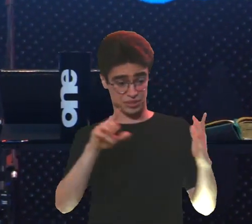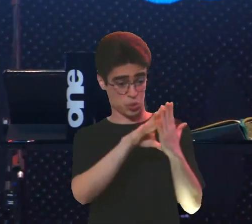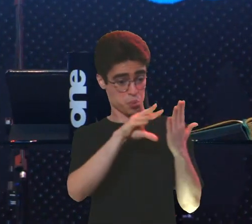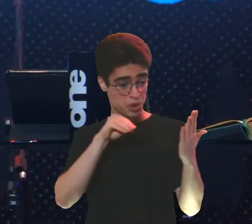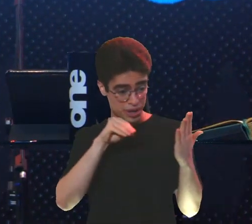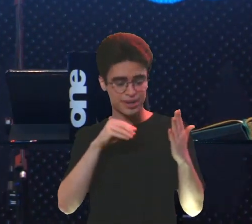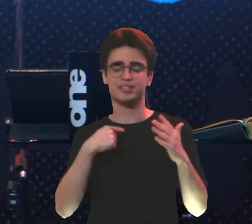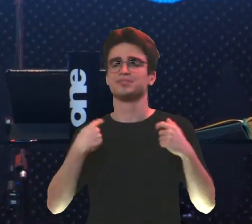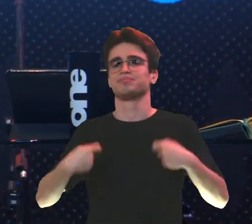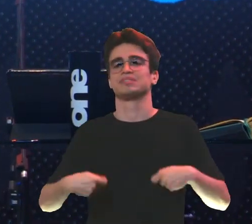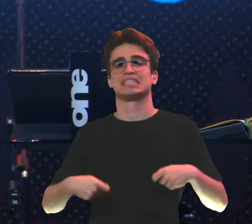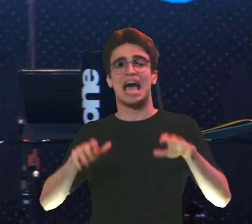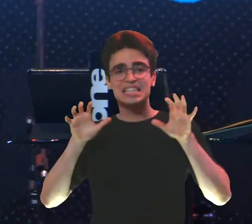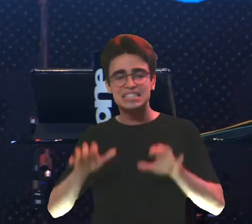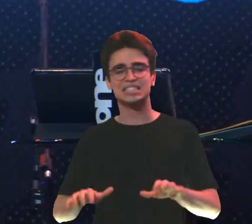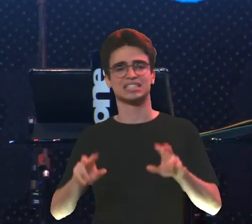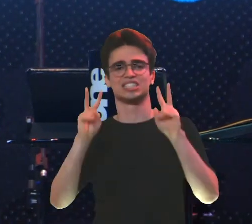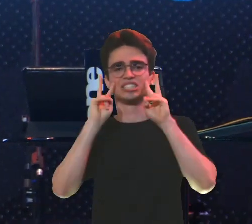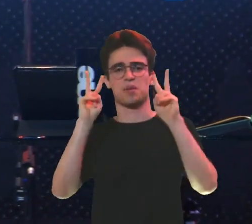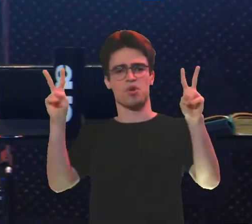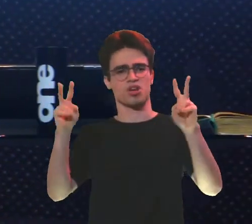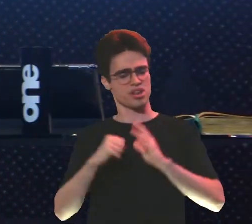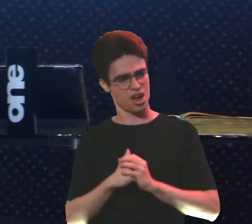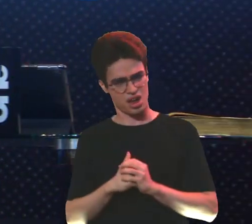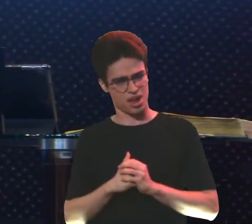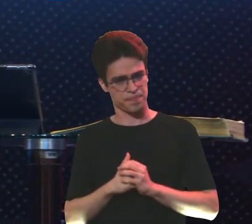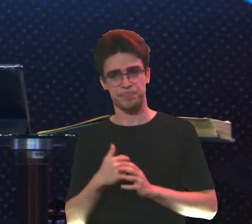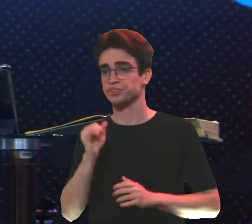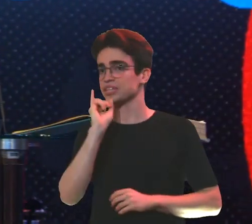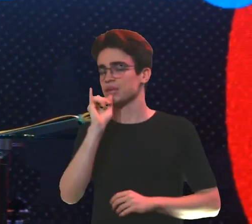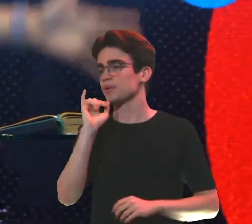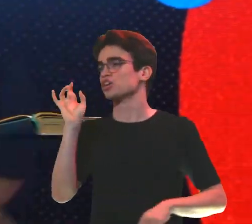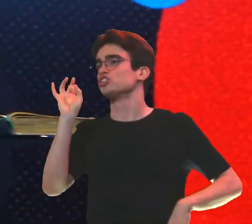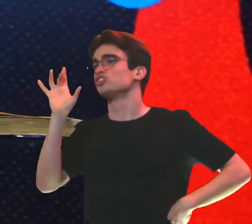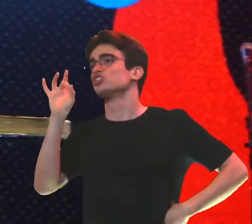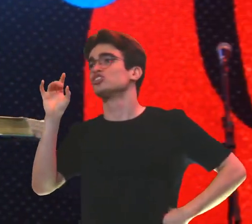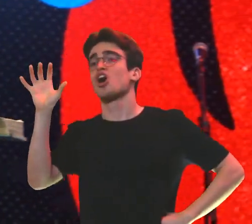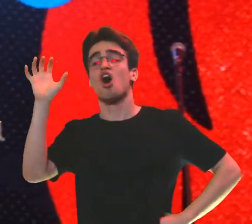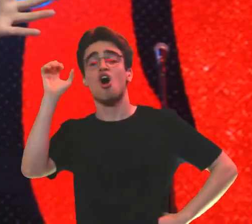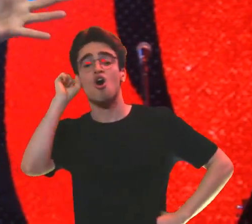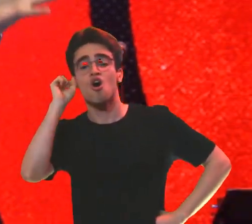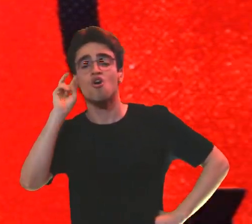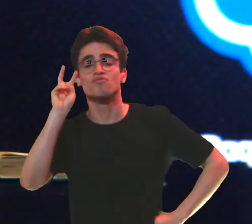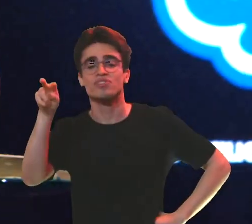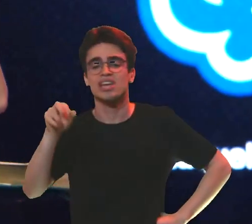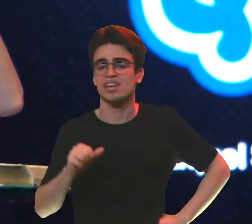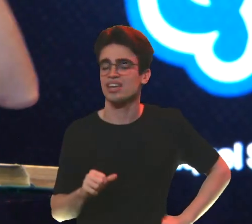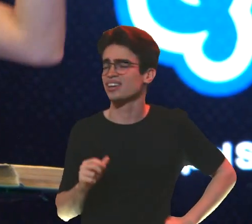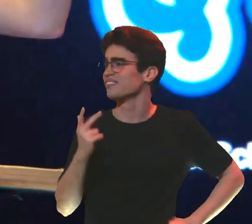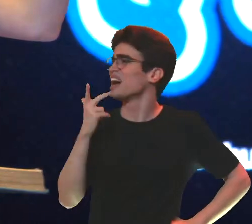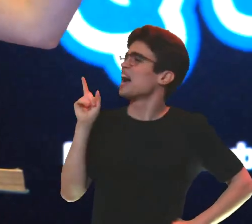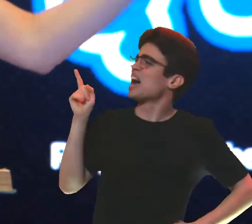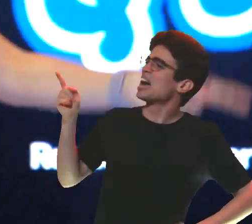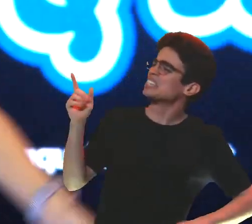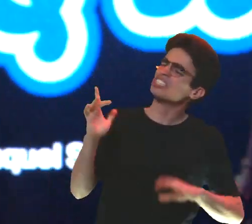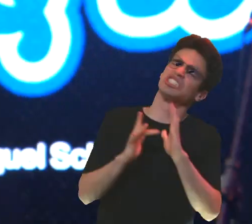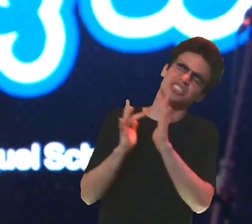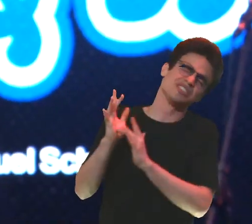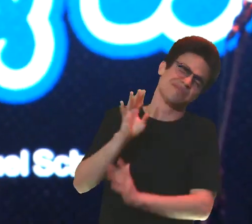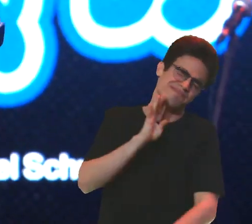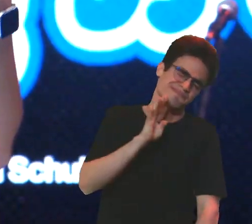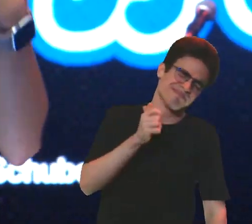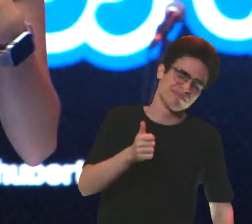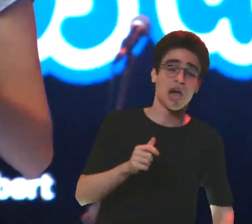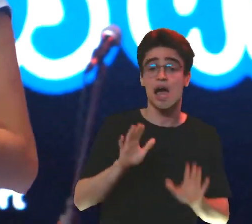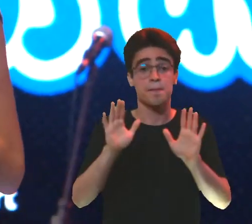essas testemunhas. Que não vão ser aqueles que vão ouvir falar, não vão ser aqueles que vão dizer, eu conheço Jesus.